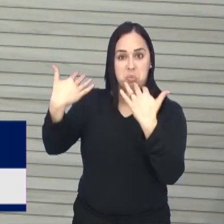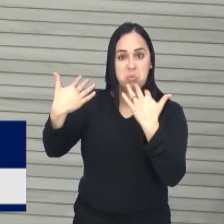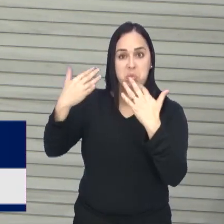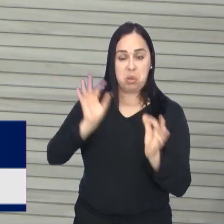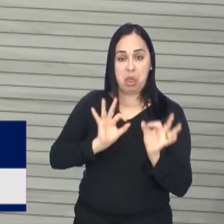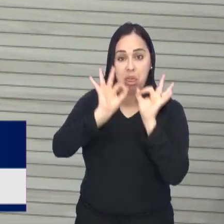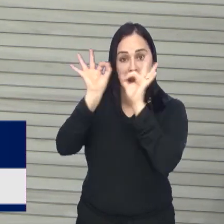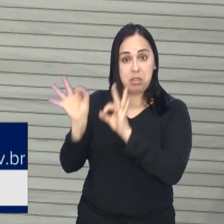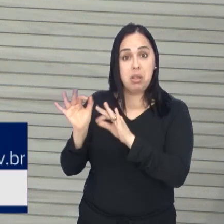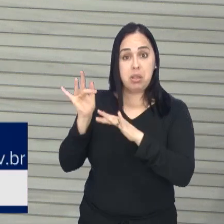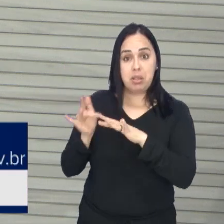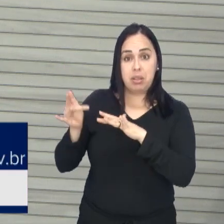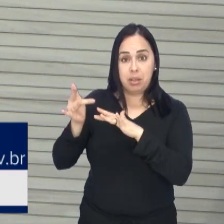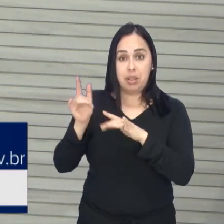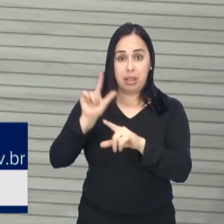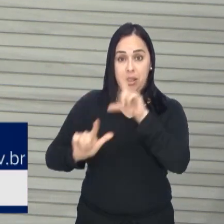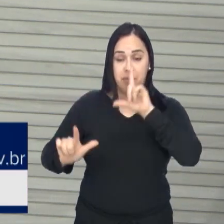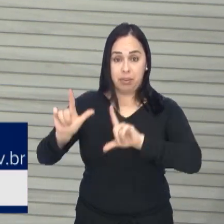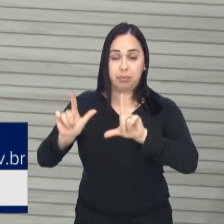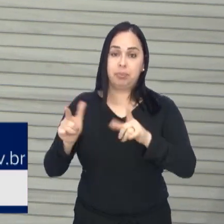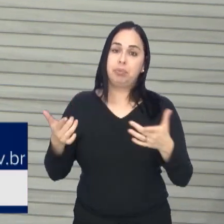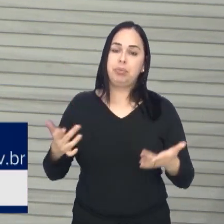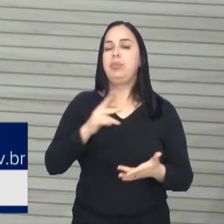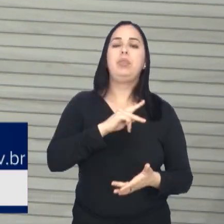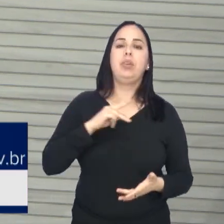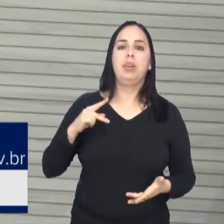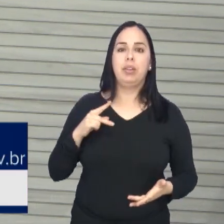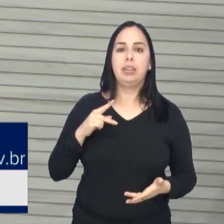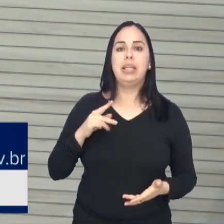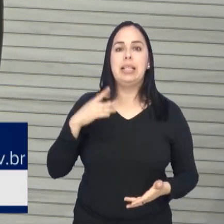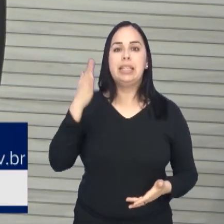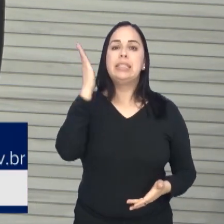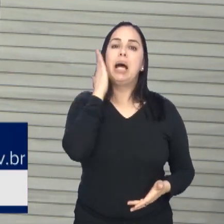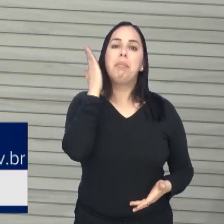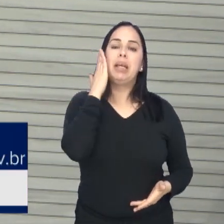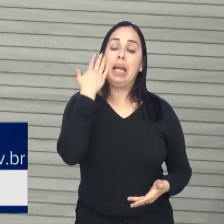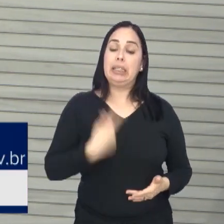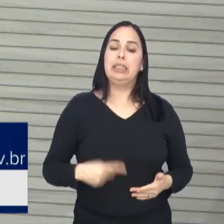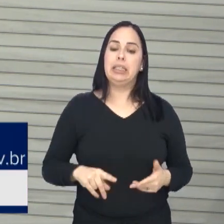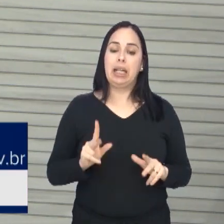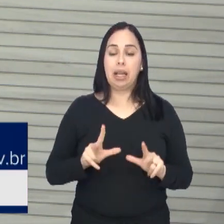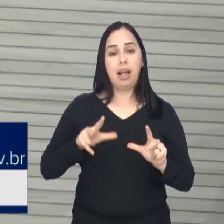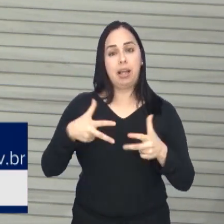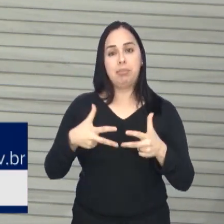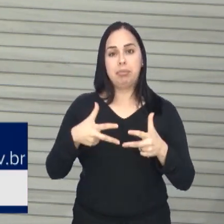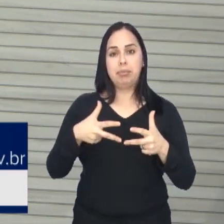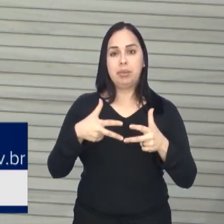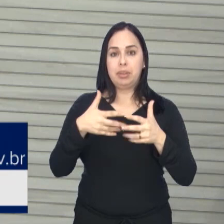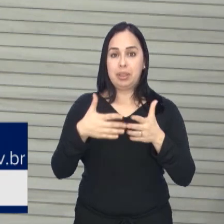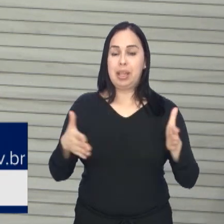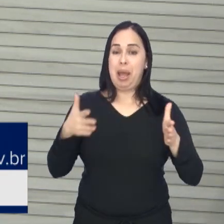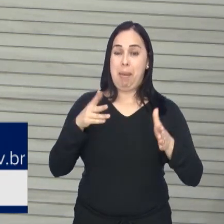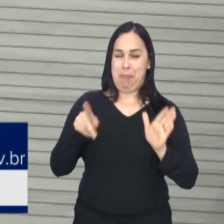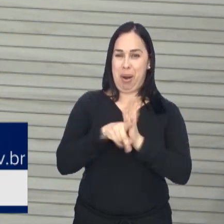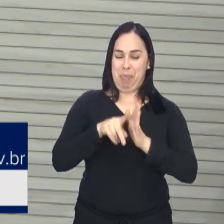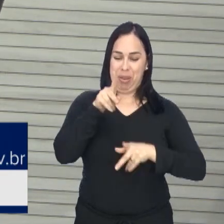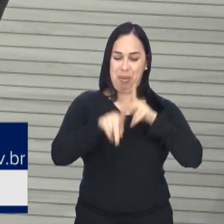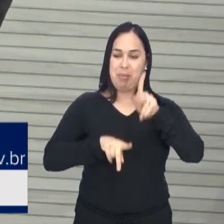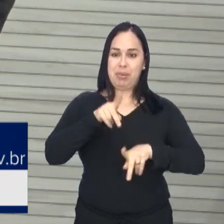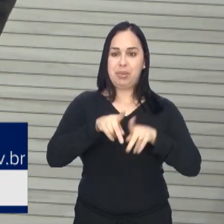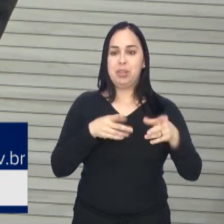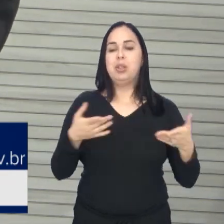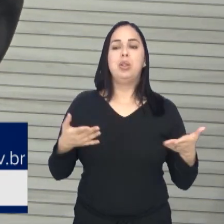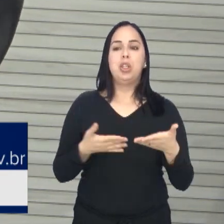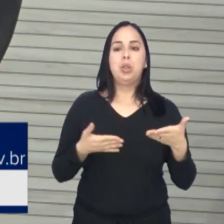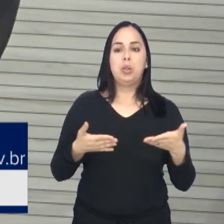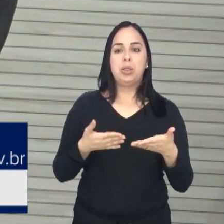sociais, pela TV Câmara. Senhor presidente, sabe que a nossa casa de leis, ela é a casa do povo, e hoje nós